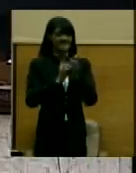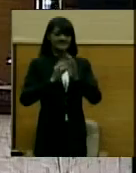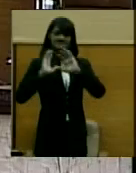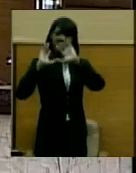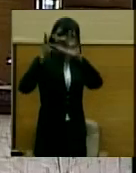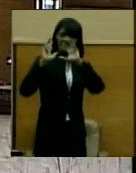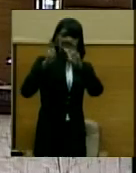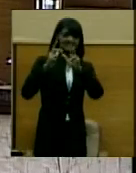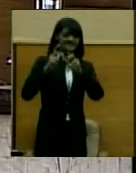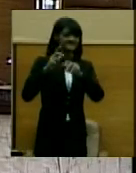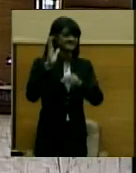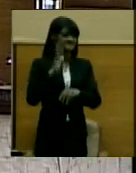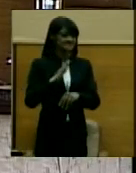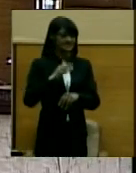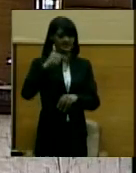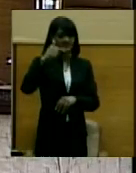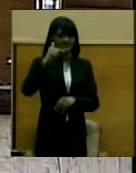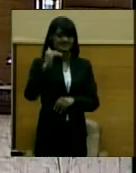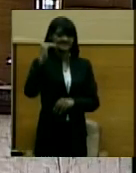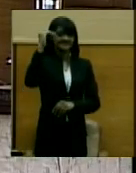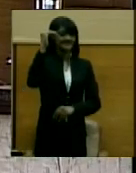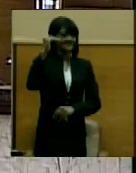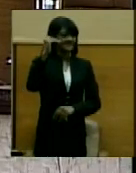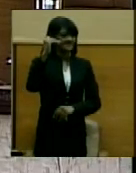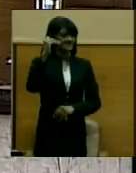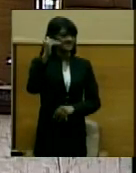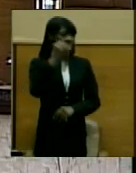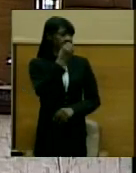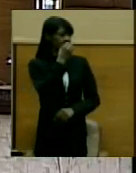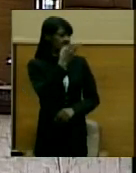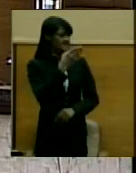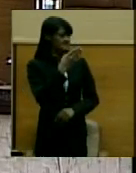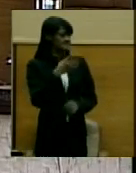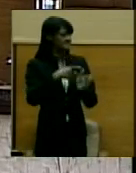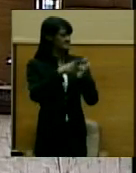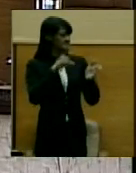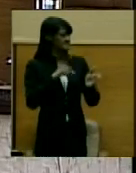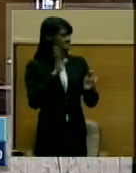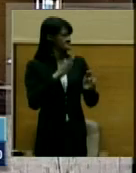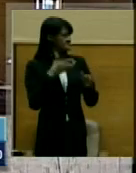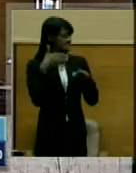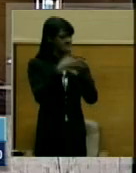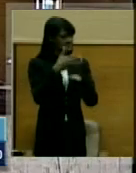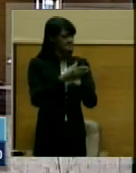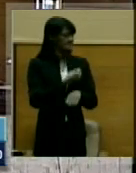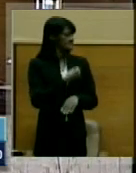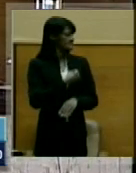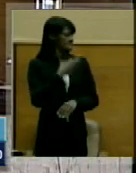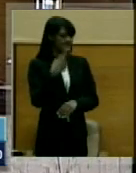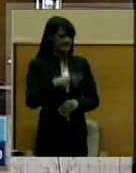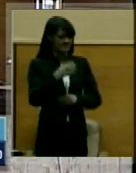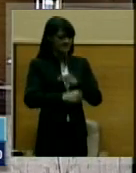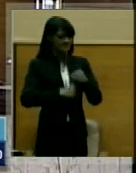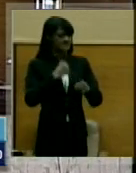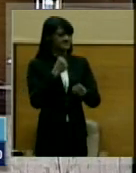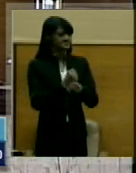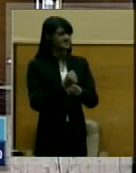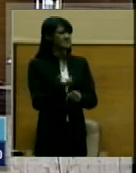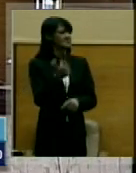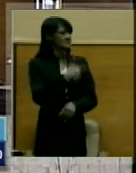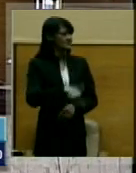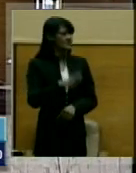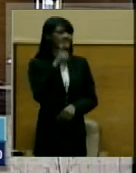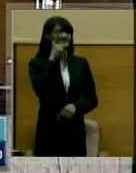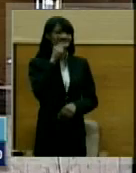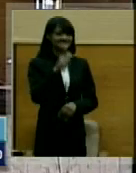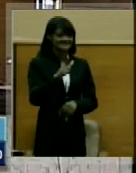em sétimo, porém com um nível muito superior ao que já tínhamos participado. Esse ano, ganhamos novamente o